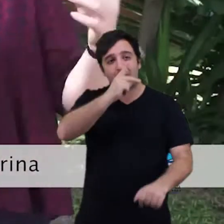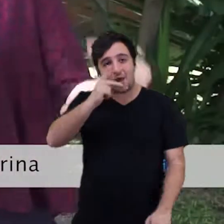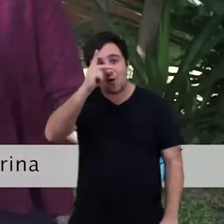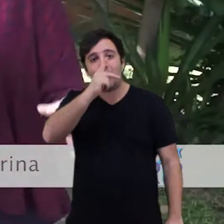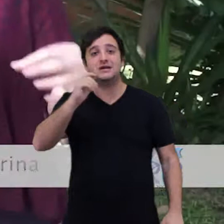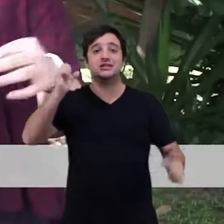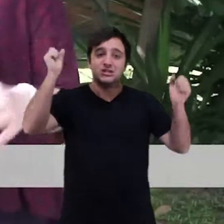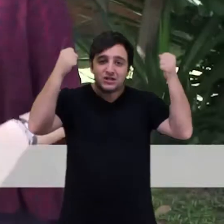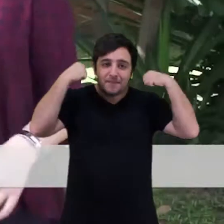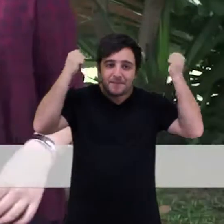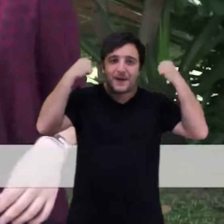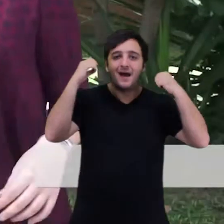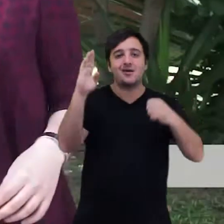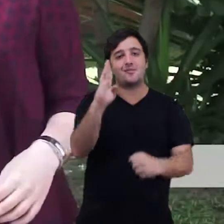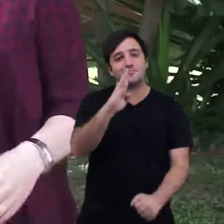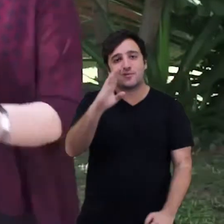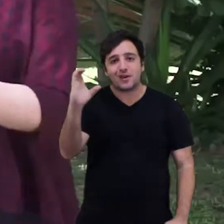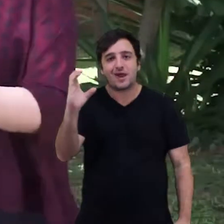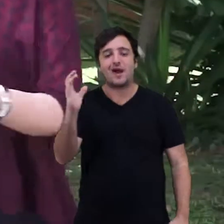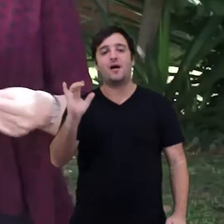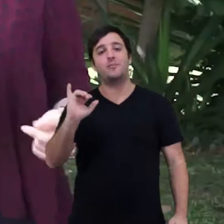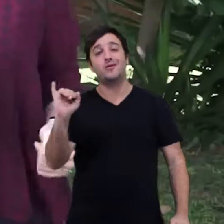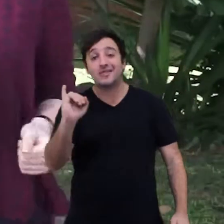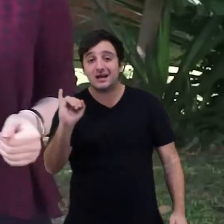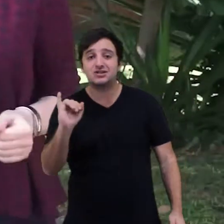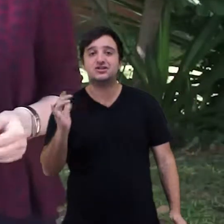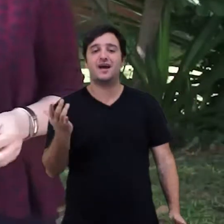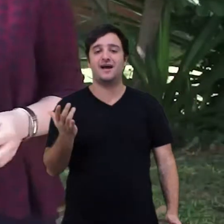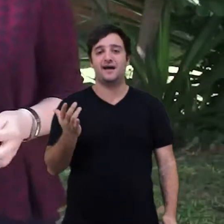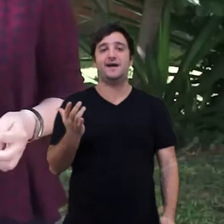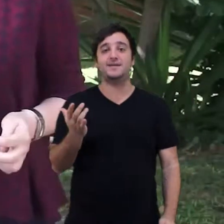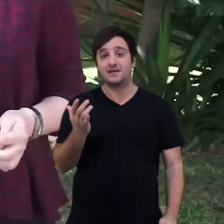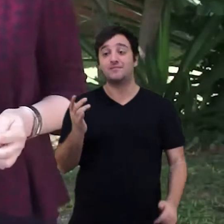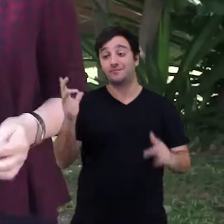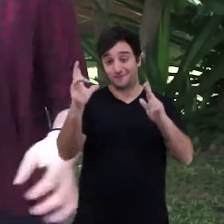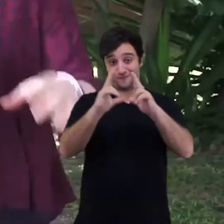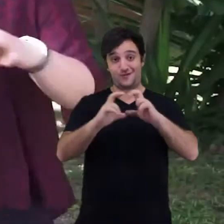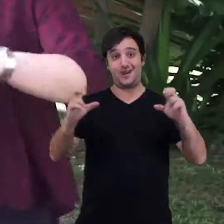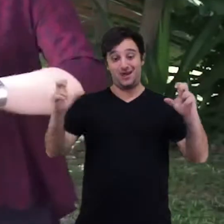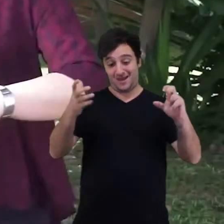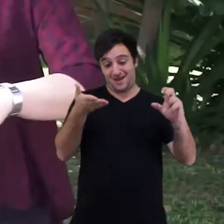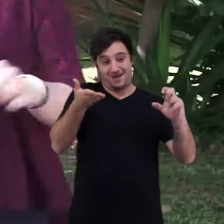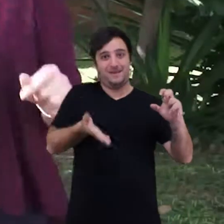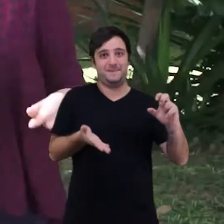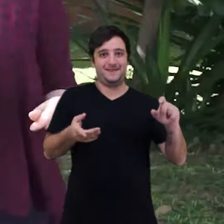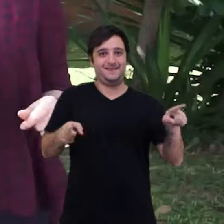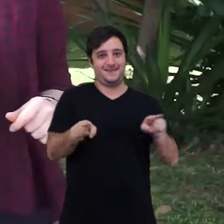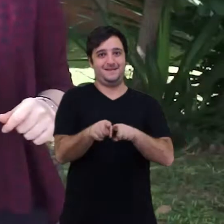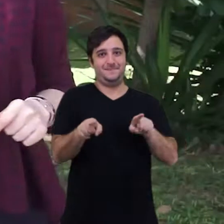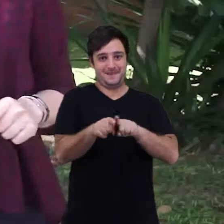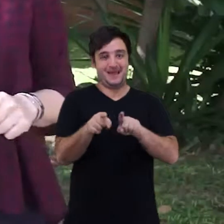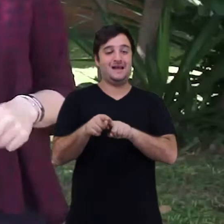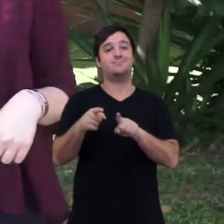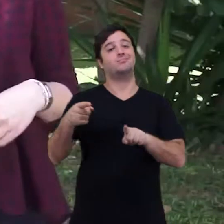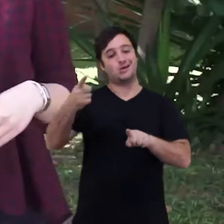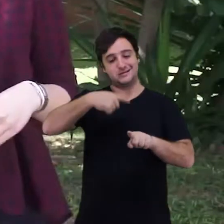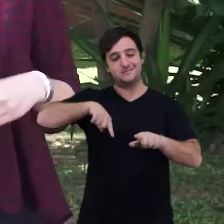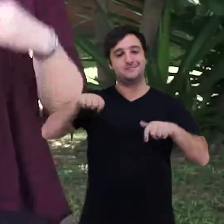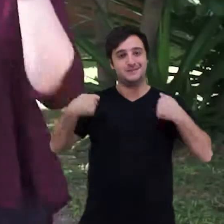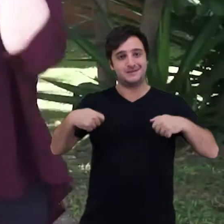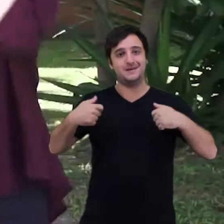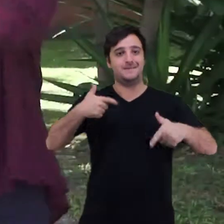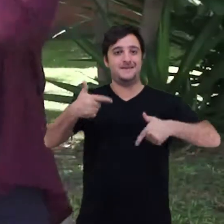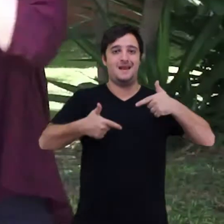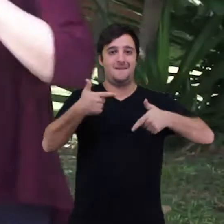de Joinville, a cidade de Criciúma. Itajaí também, Balneário Camboriú e Florianópolis, né? Então,